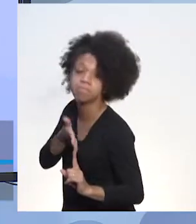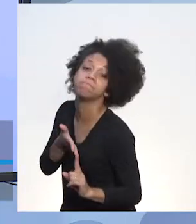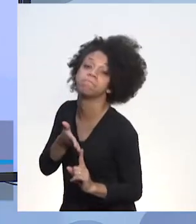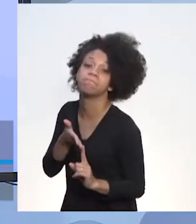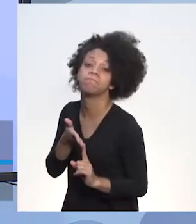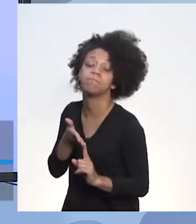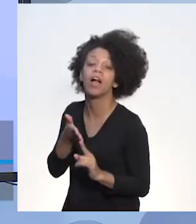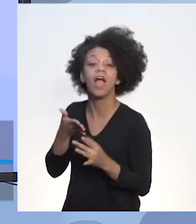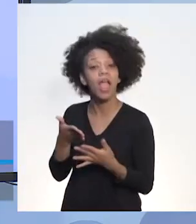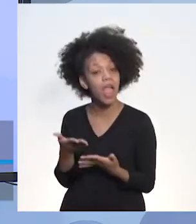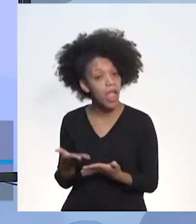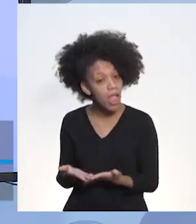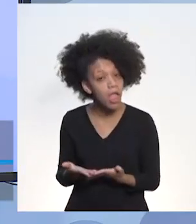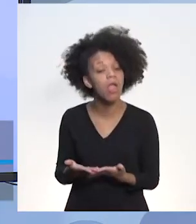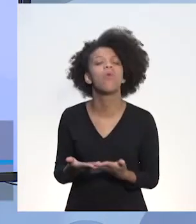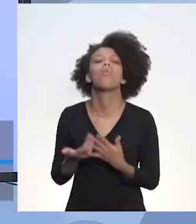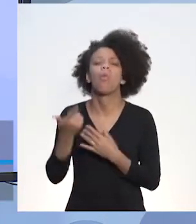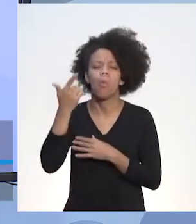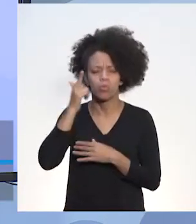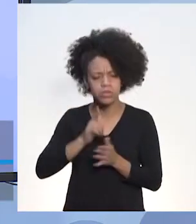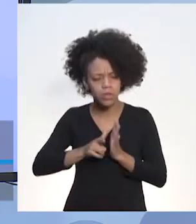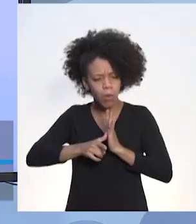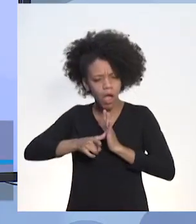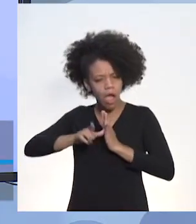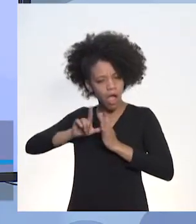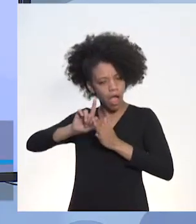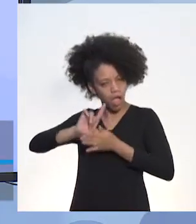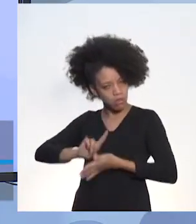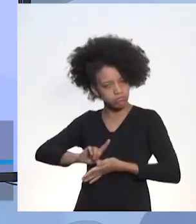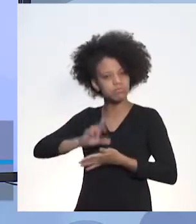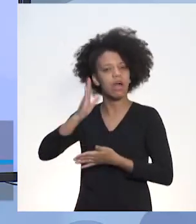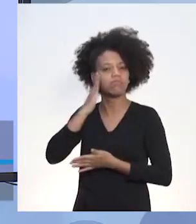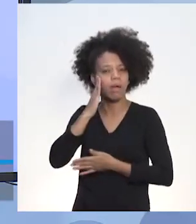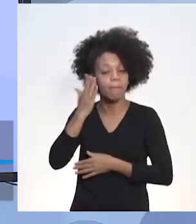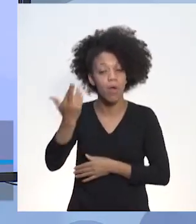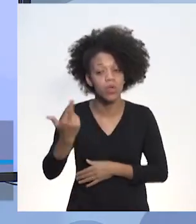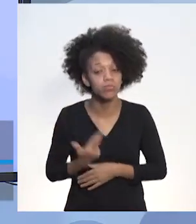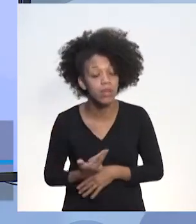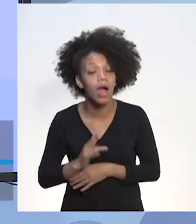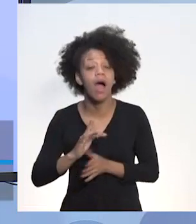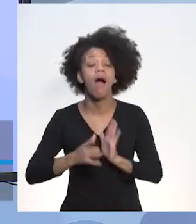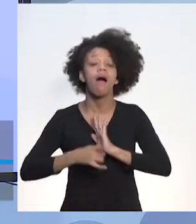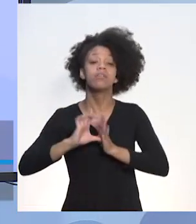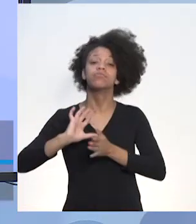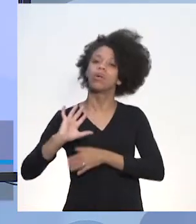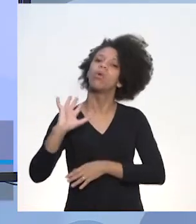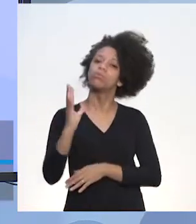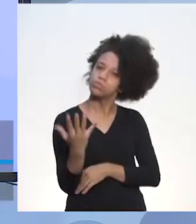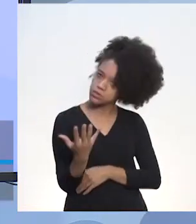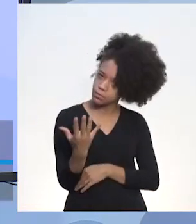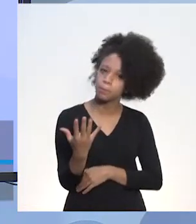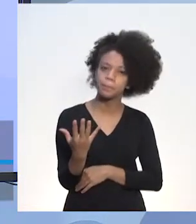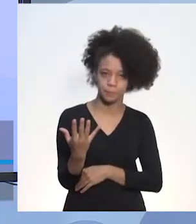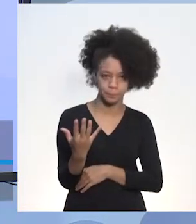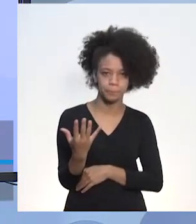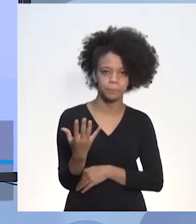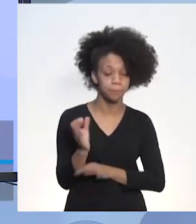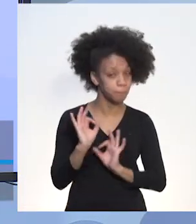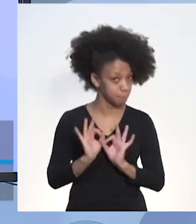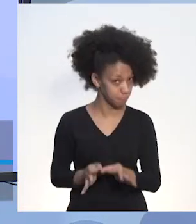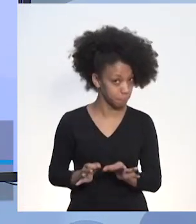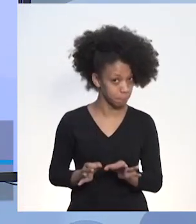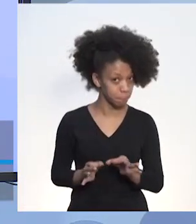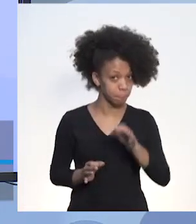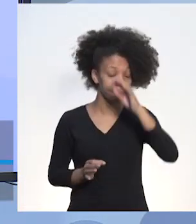Determinístico. Eu tenho como condições de determinar esse resultado antes.